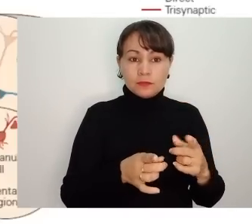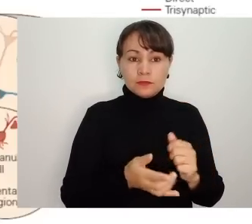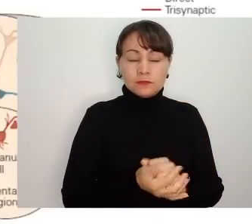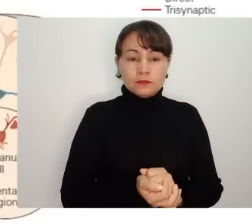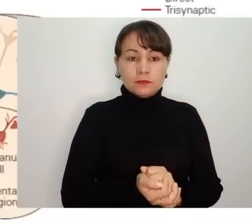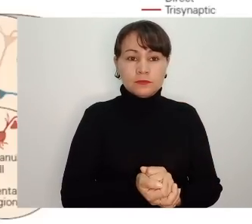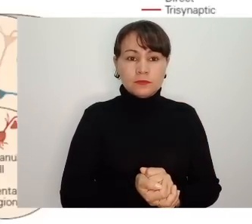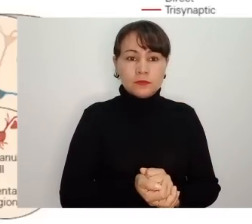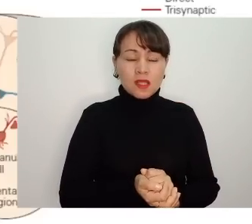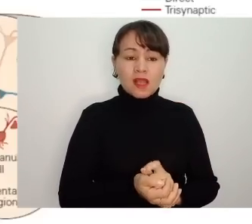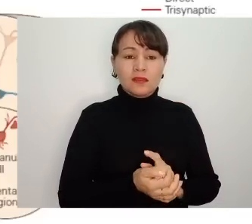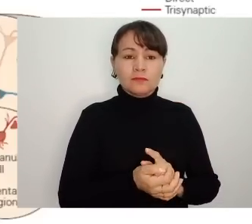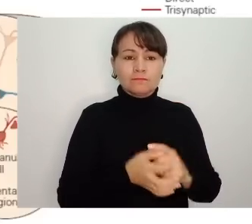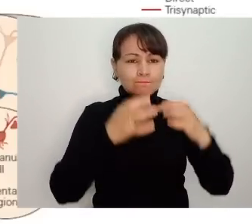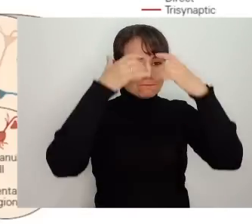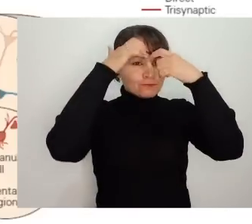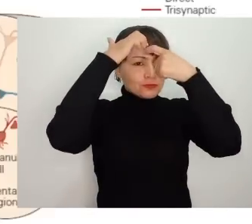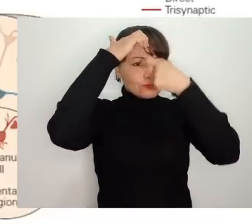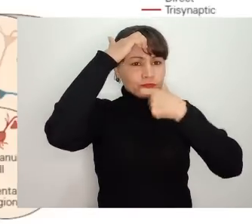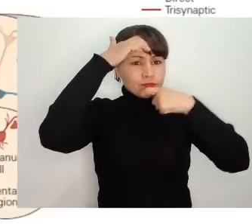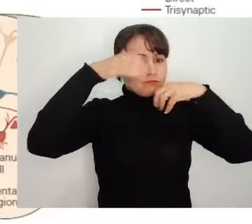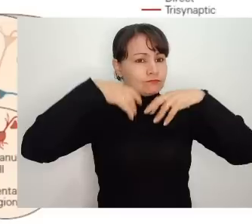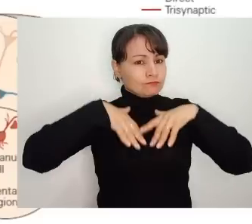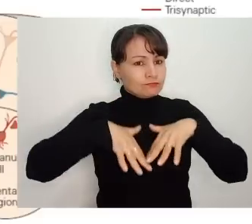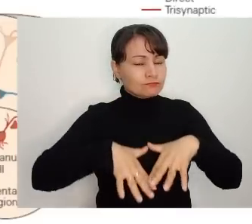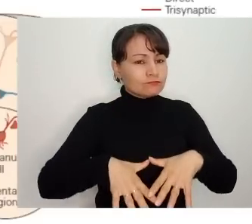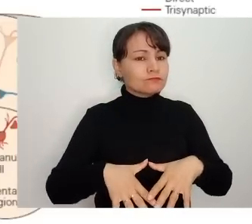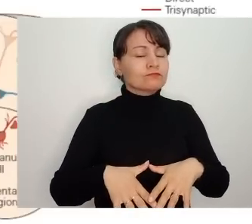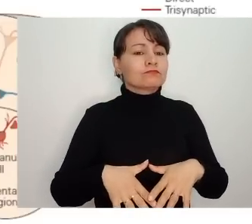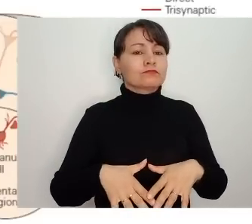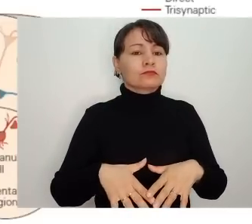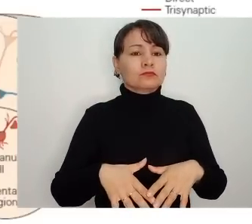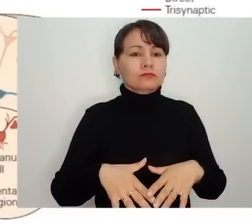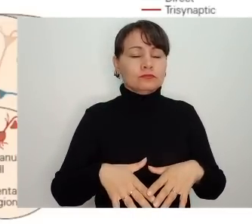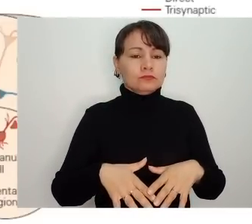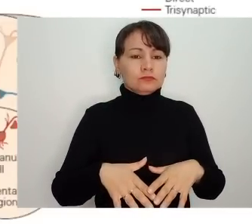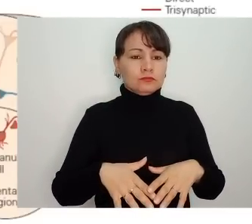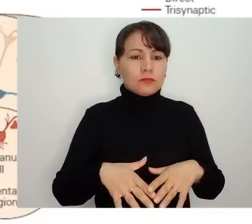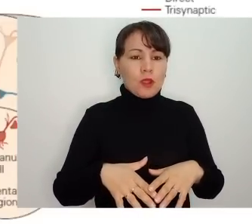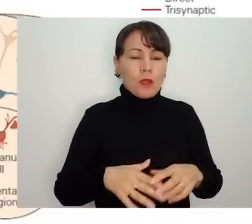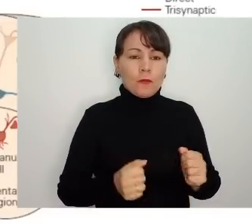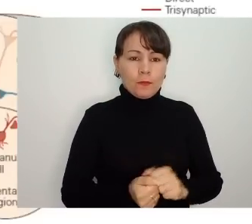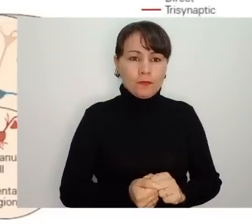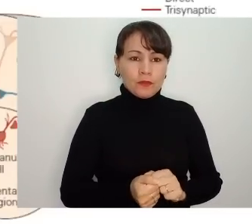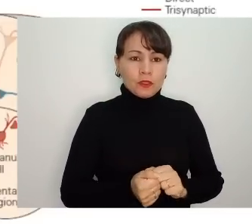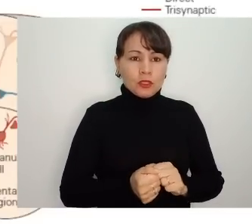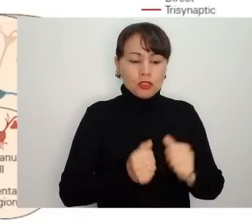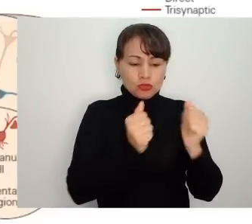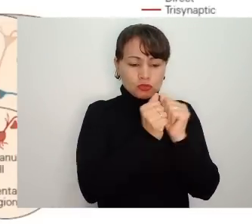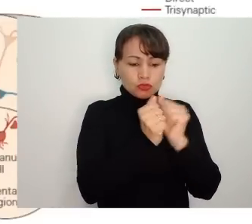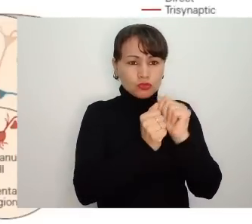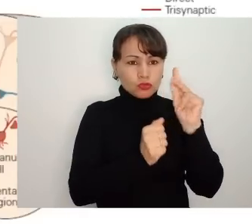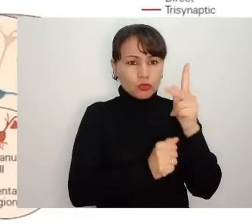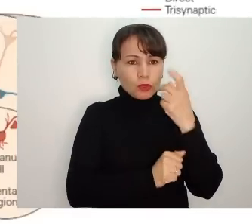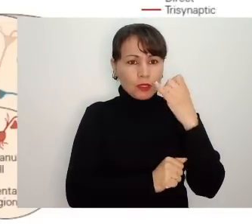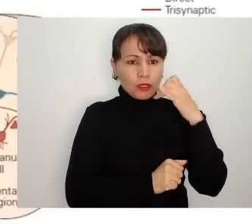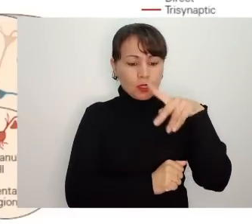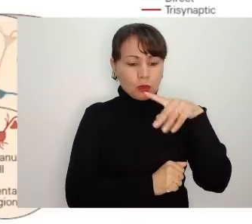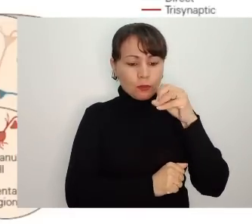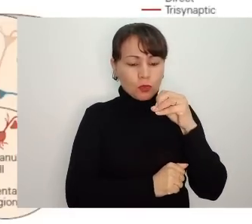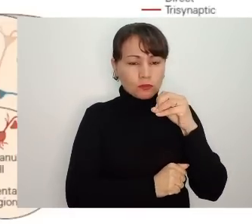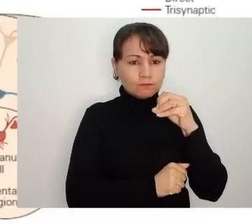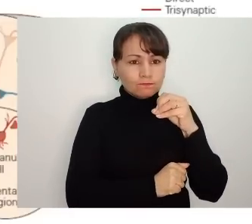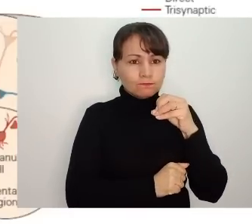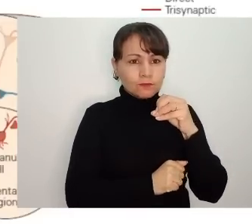Mas, lá no sistema nervoso central, especificamente no hipocampo,